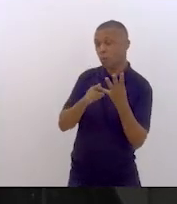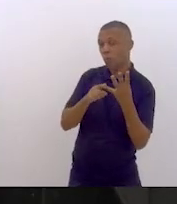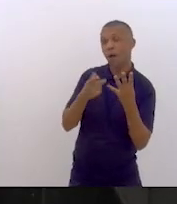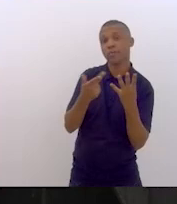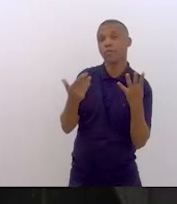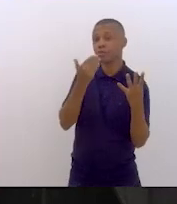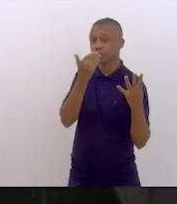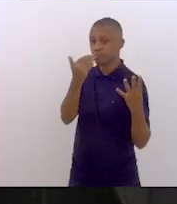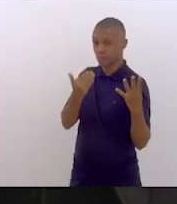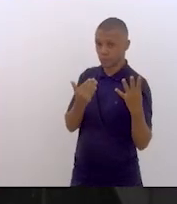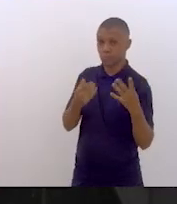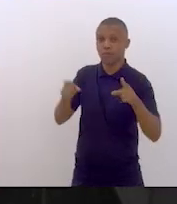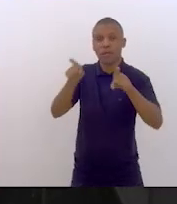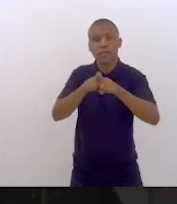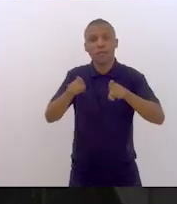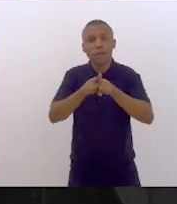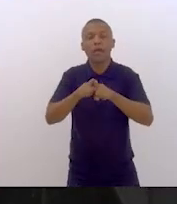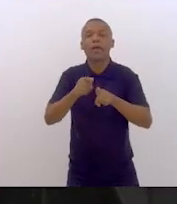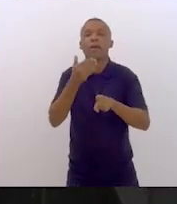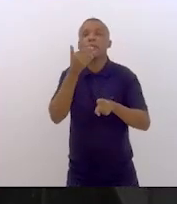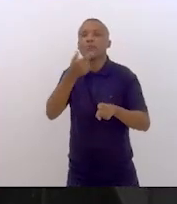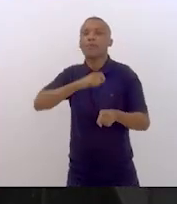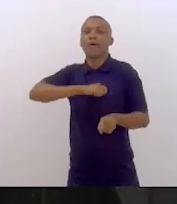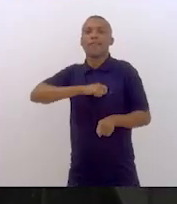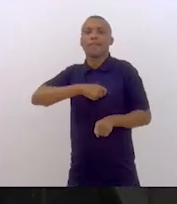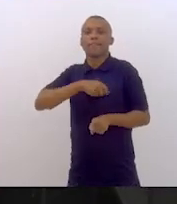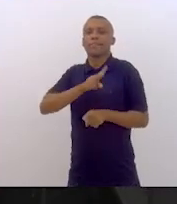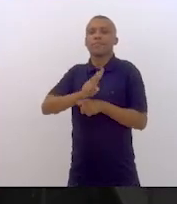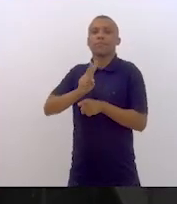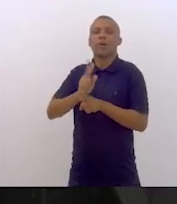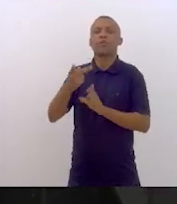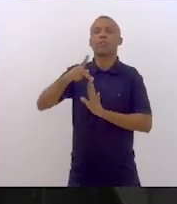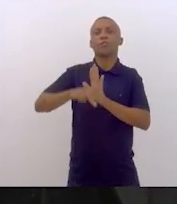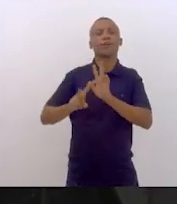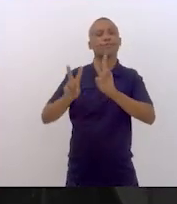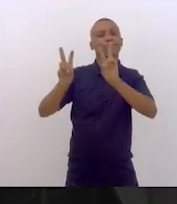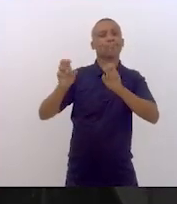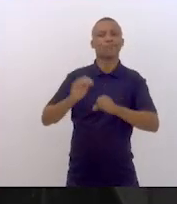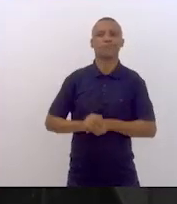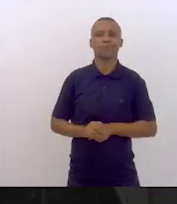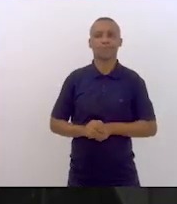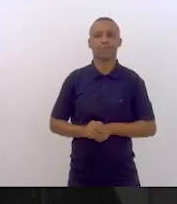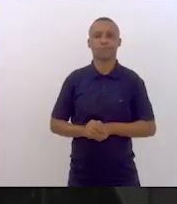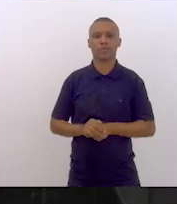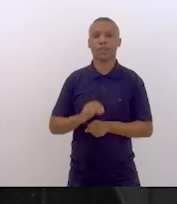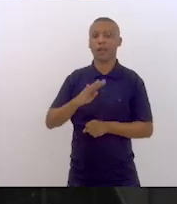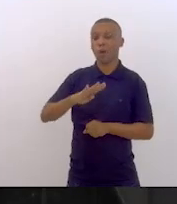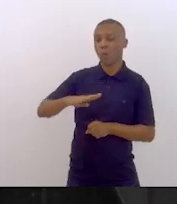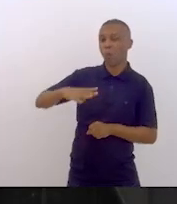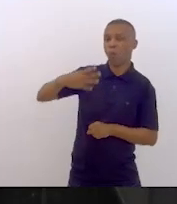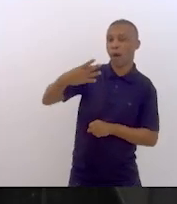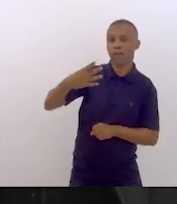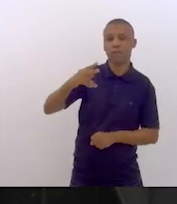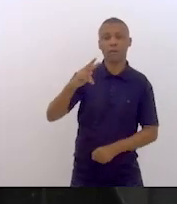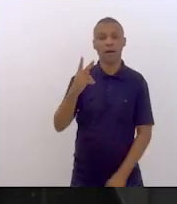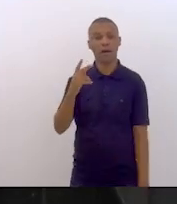também pedimos auditorias no projeto intitulado quadro para hélice